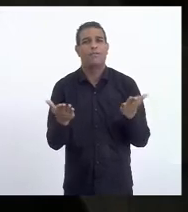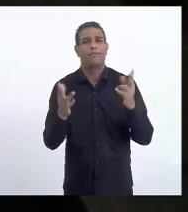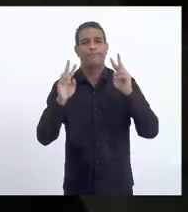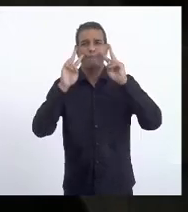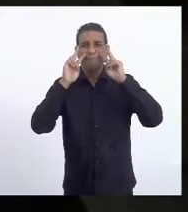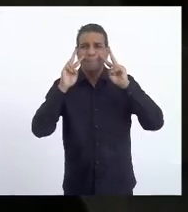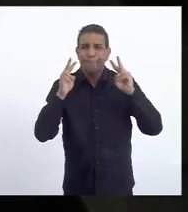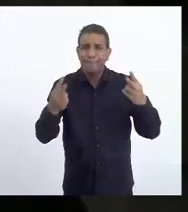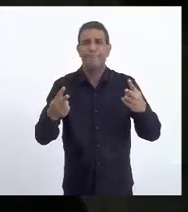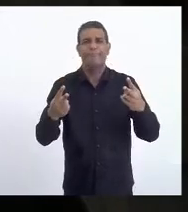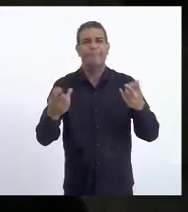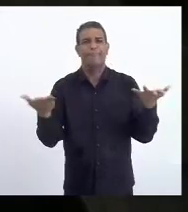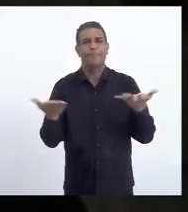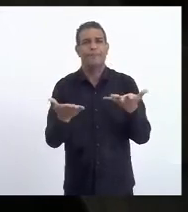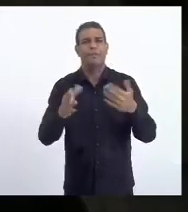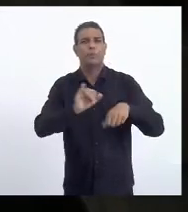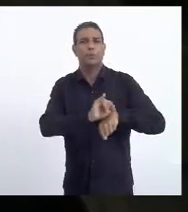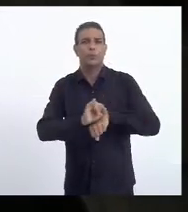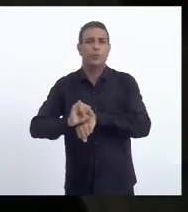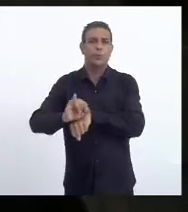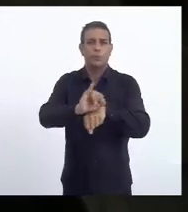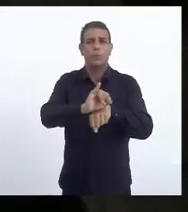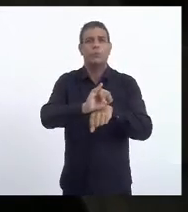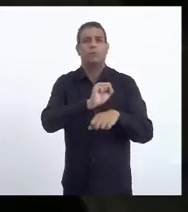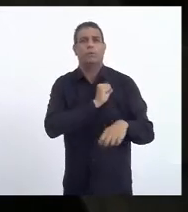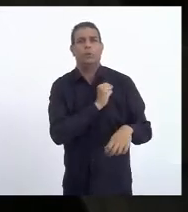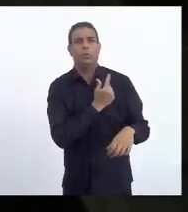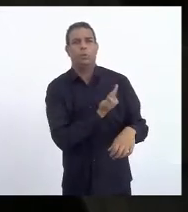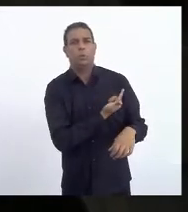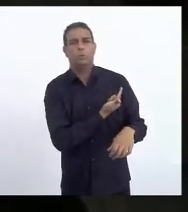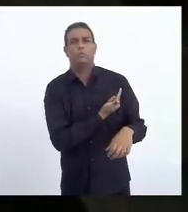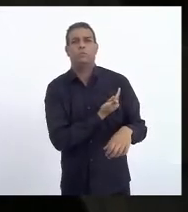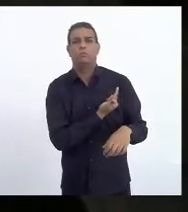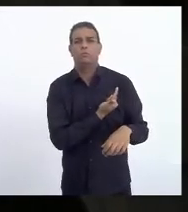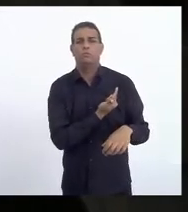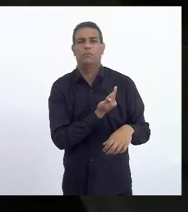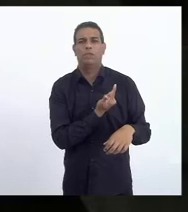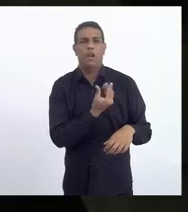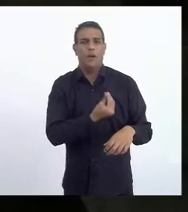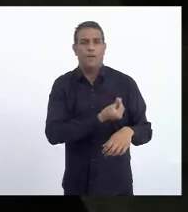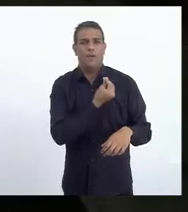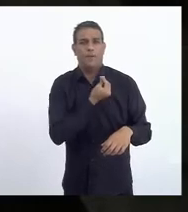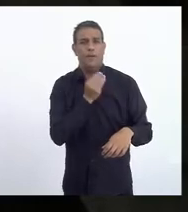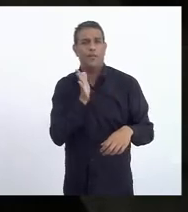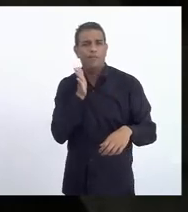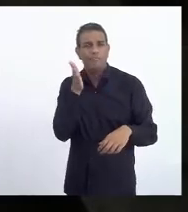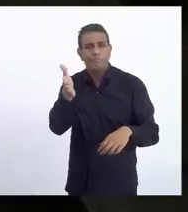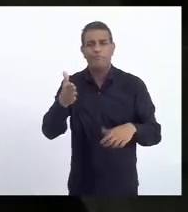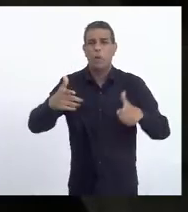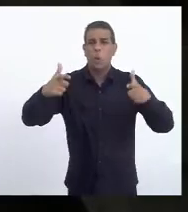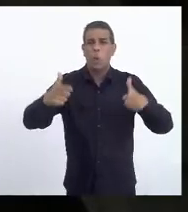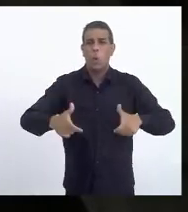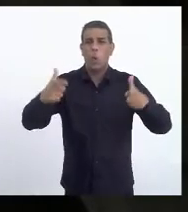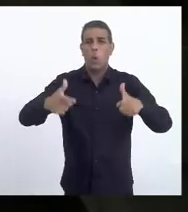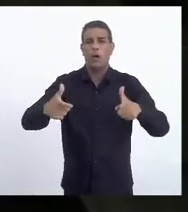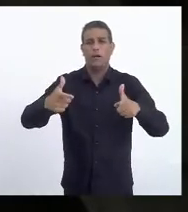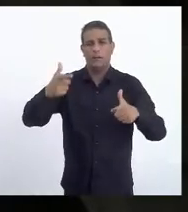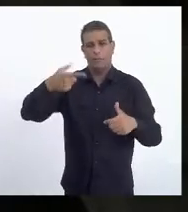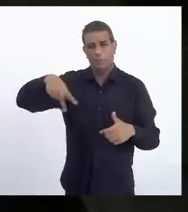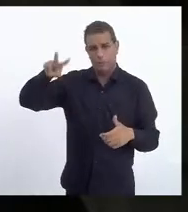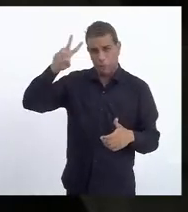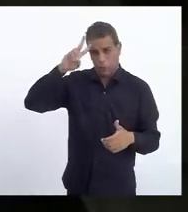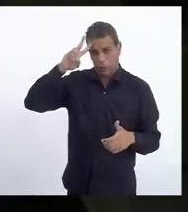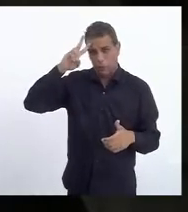especificamente no município de São Gonçalo e onde estive na segunda-feira